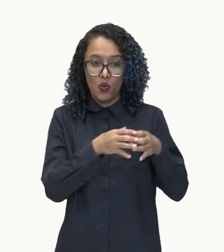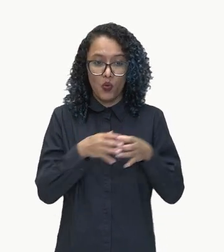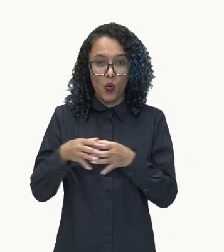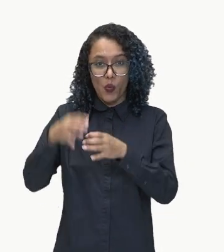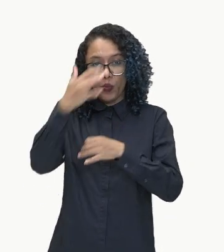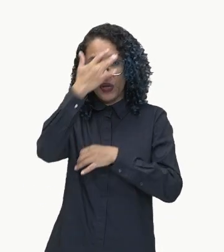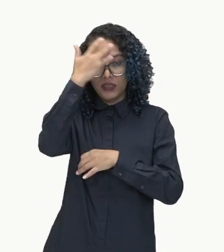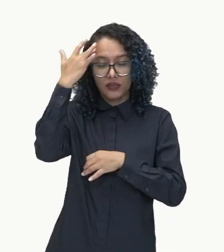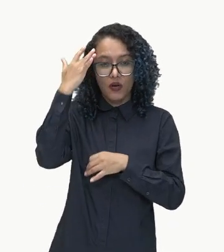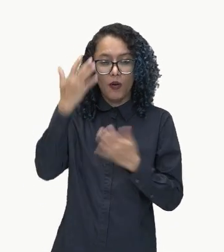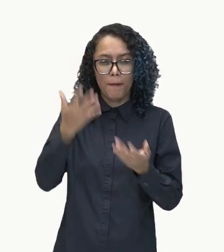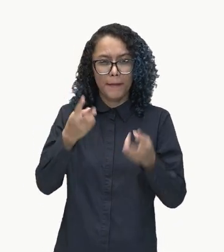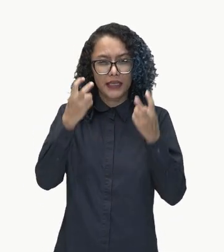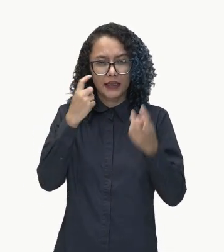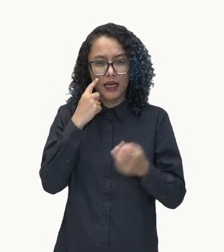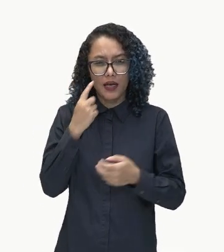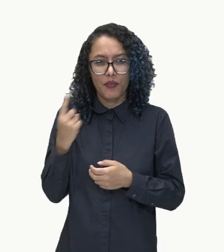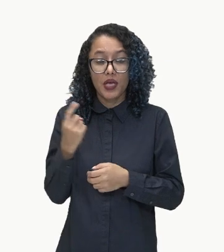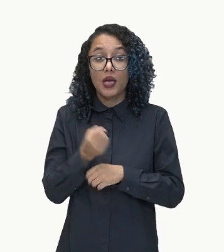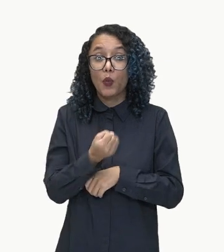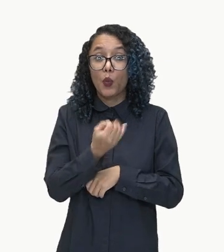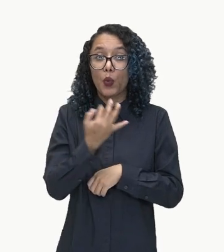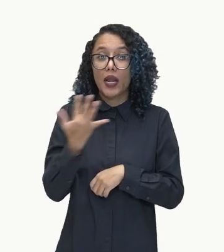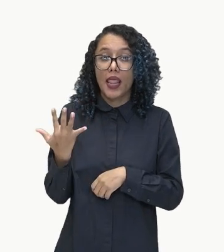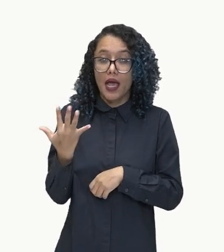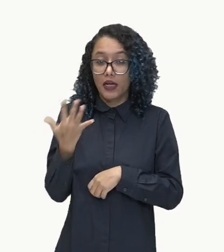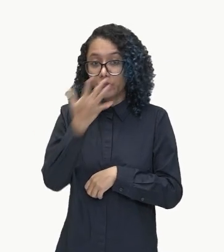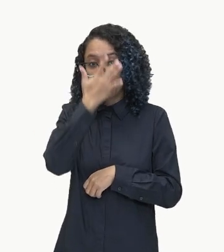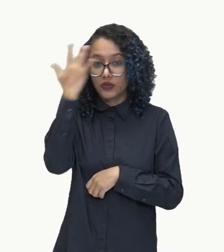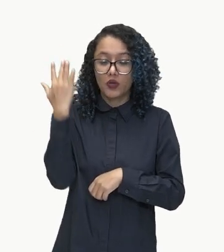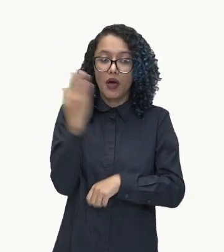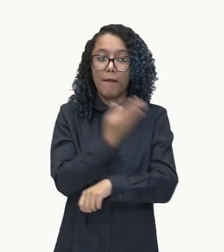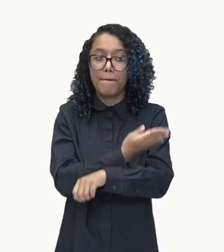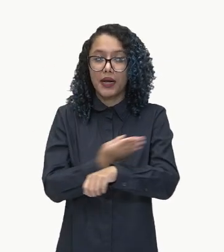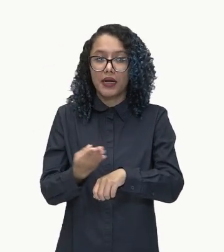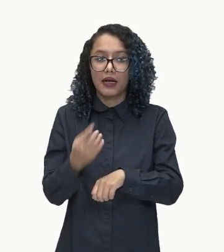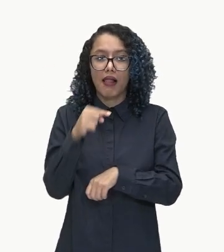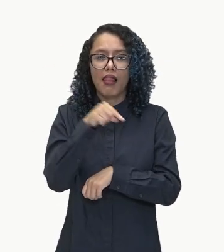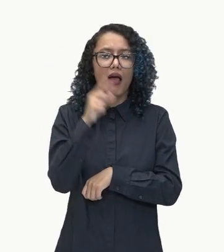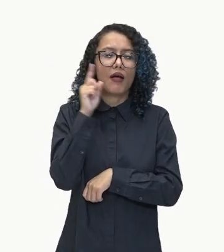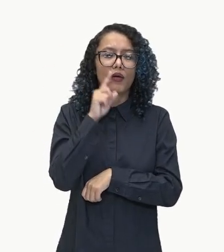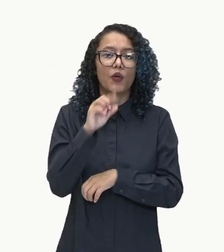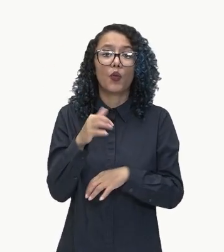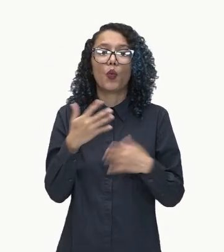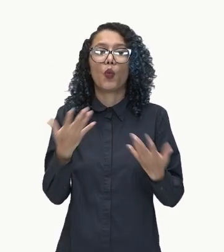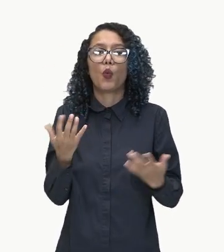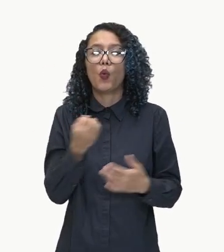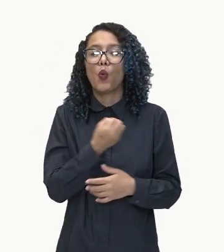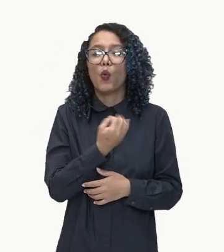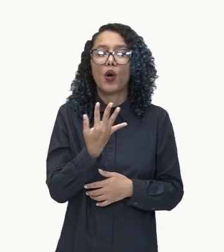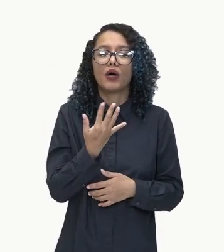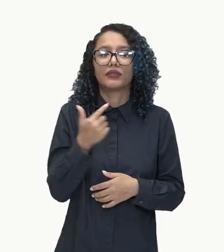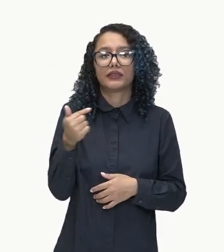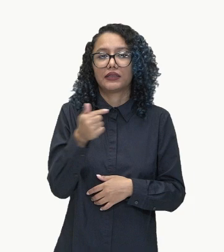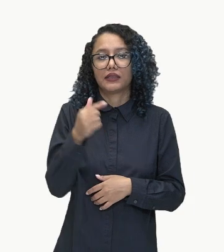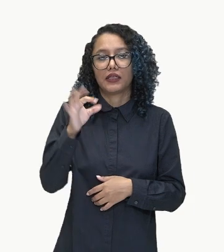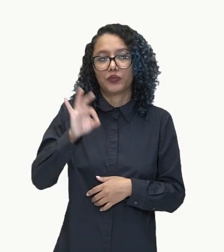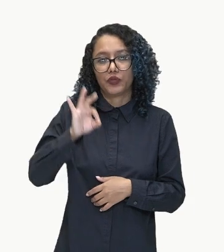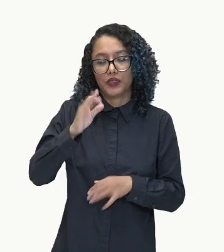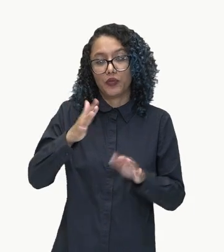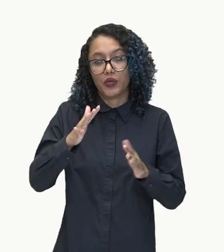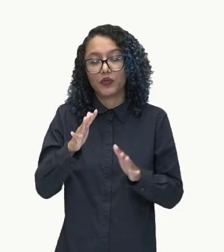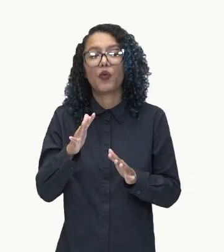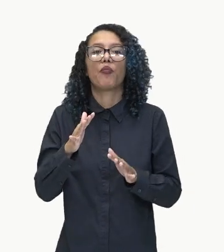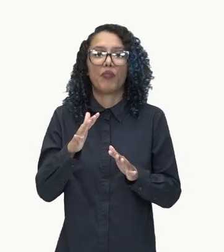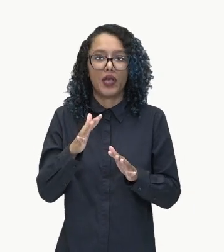só a quantidade, né, de brancos que vai ter nos Estados Unidos da América. Em torno aí de 77% da população vai ser composta